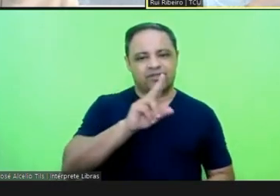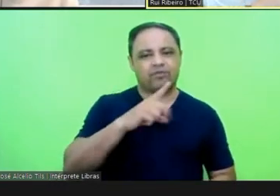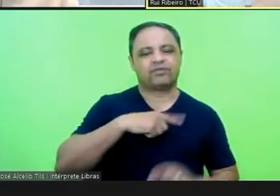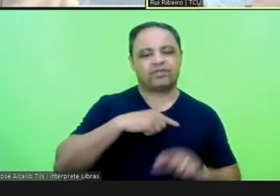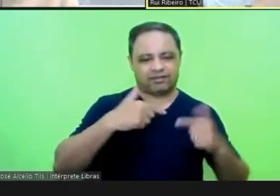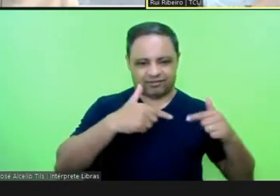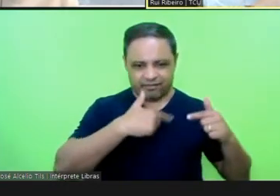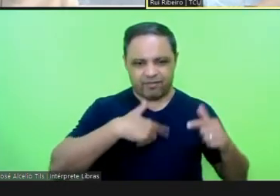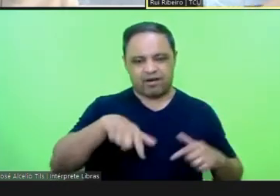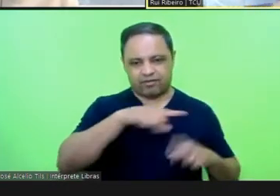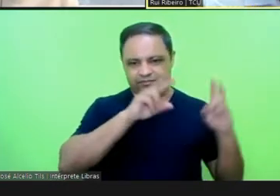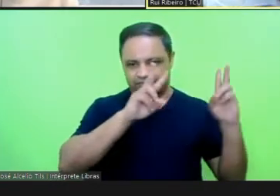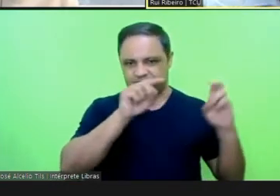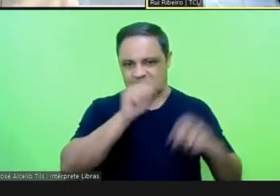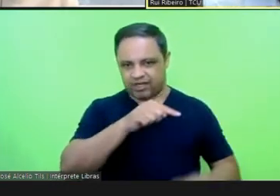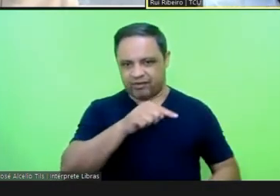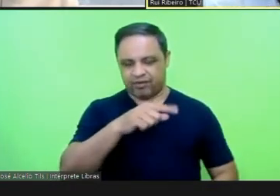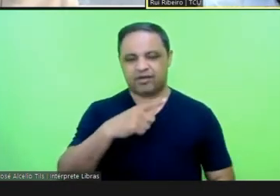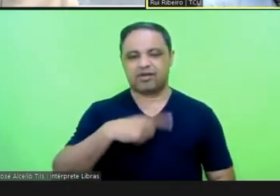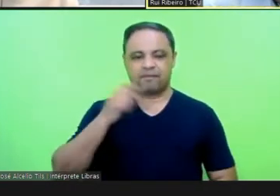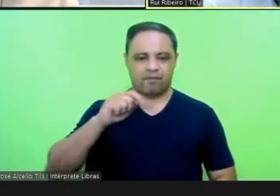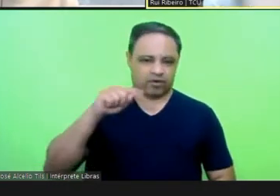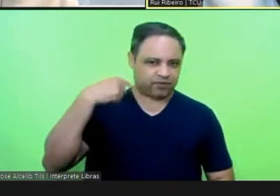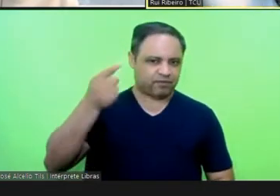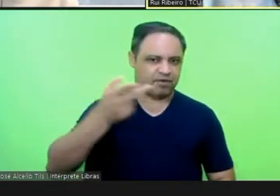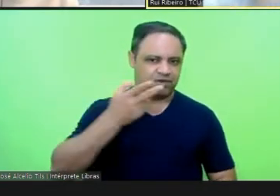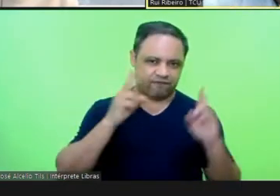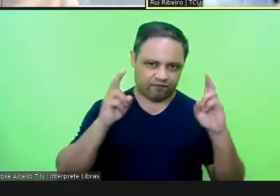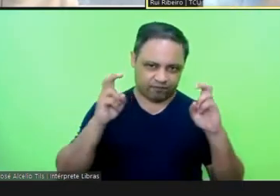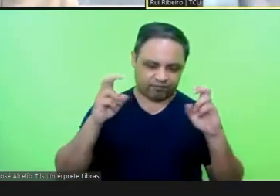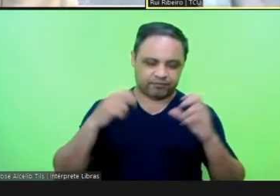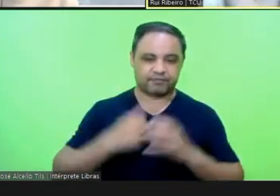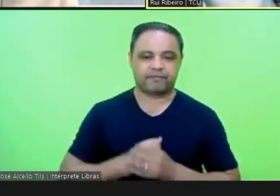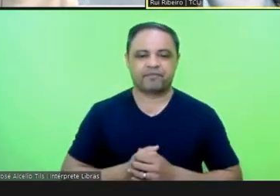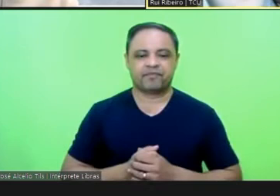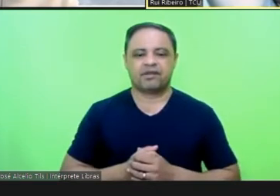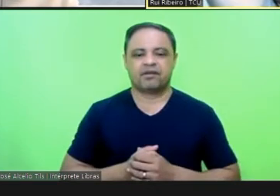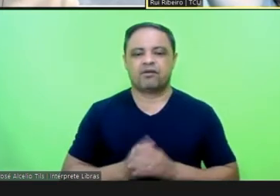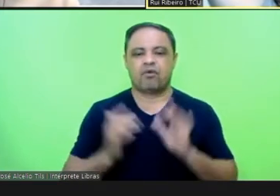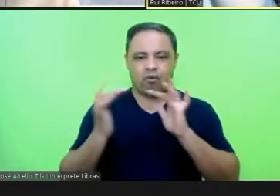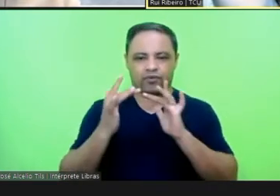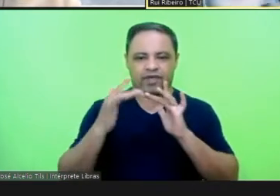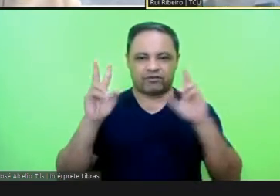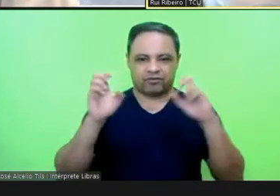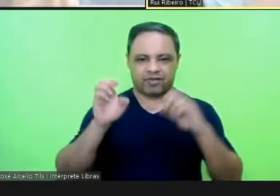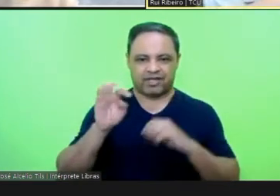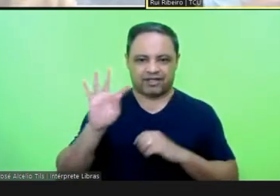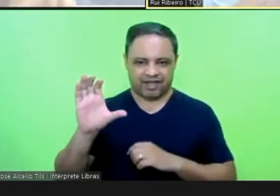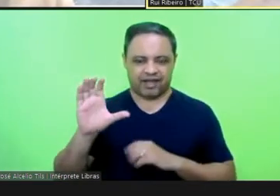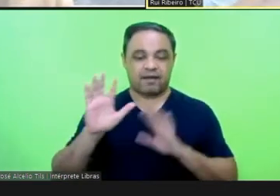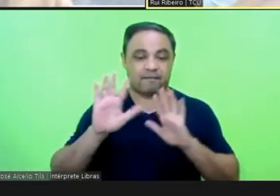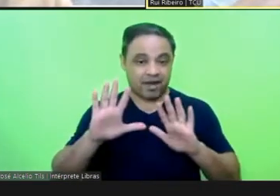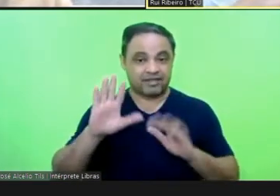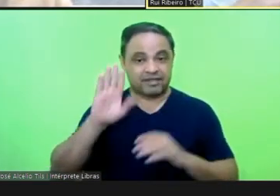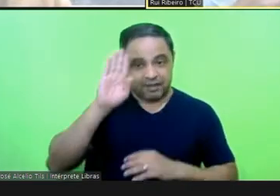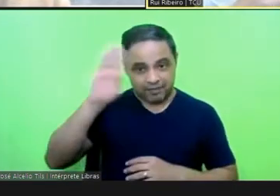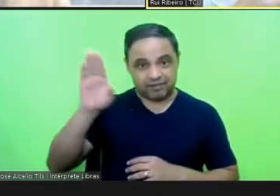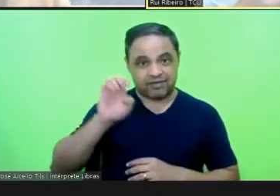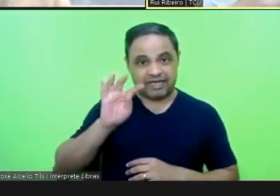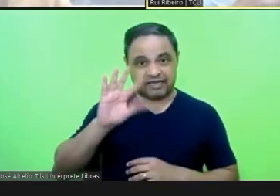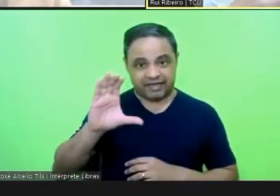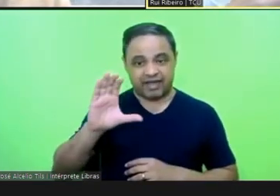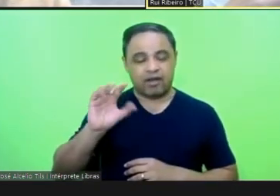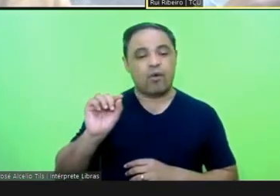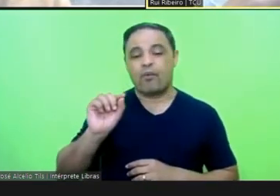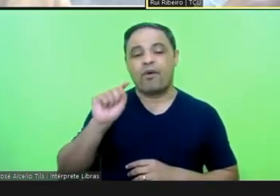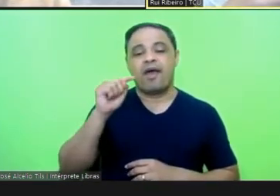com esse assunto e podem depois falar um pouco, eu posso dar contato para vocês, enfim, com relação ao ETEC. Mas o essencial do ETEC é que